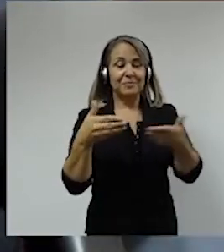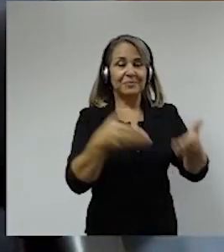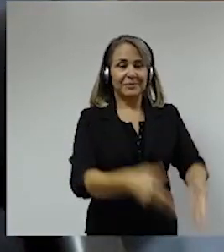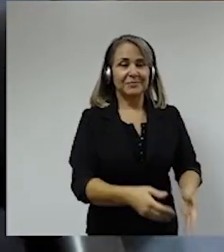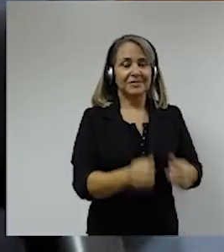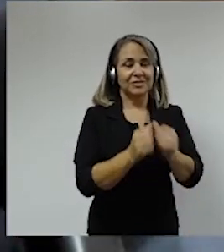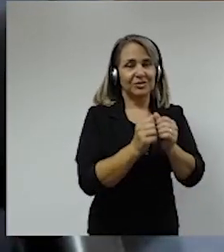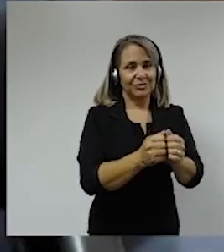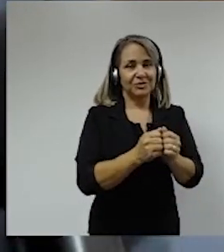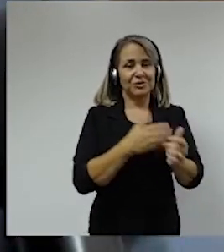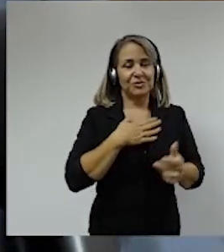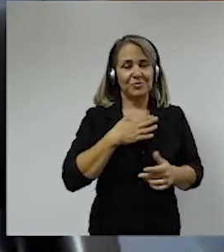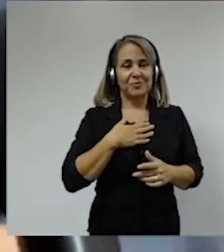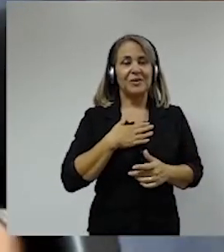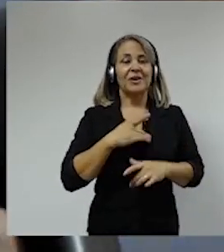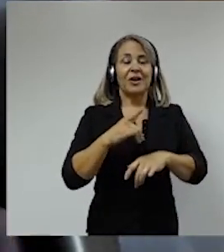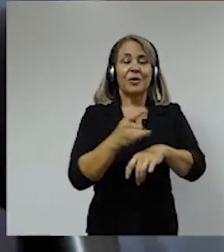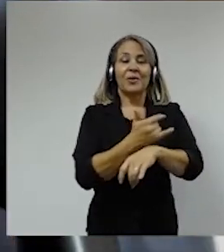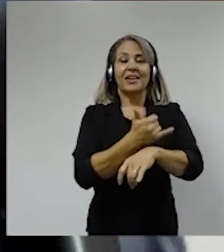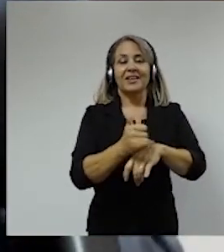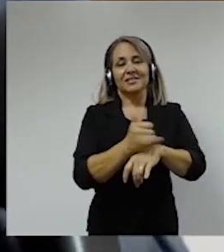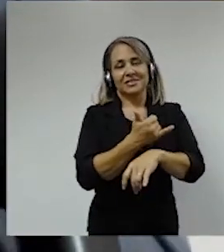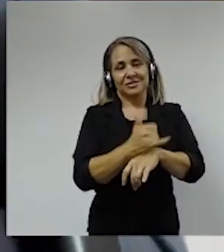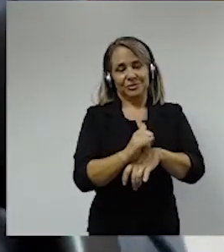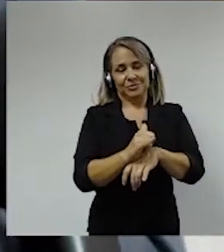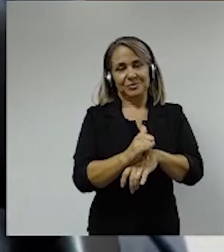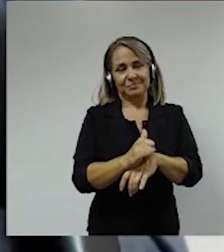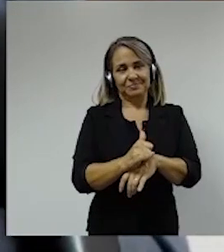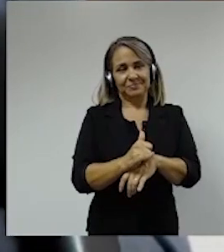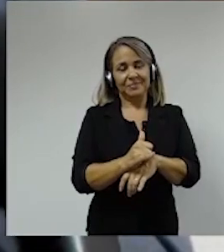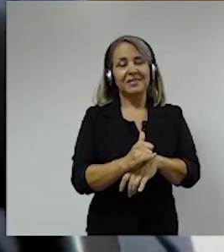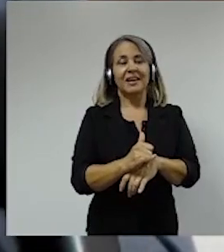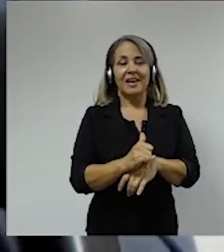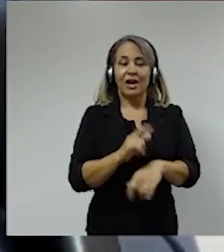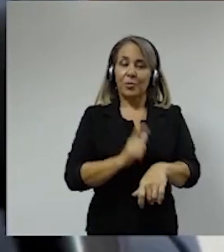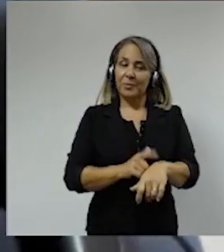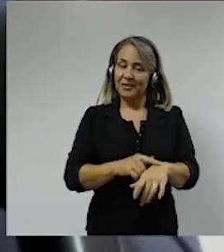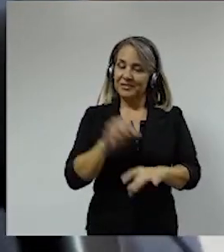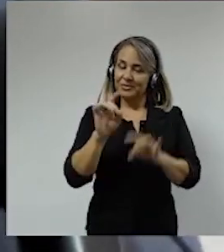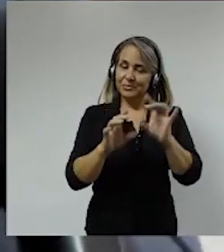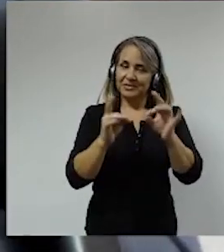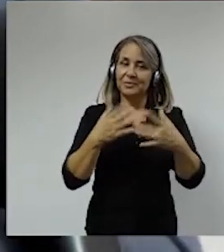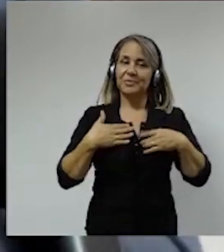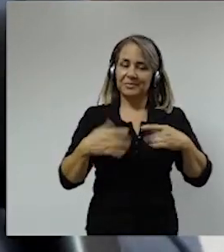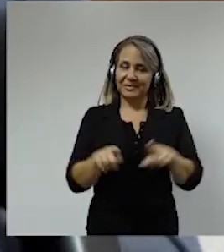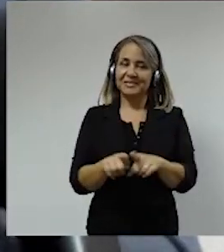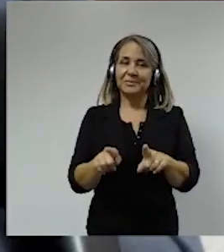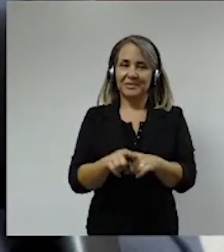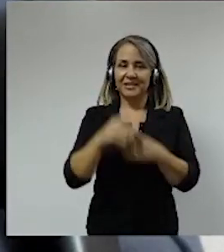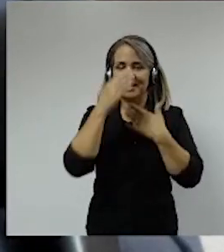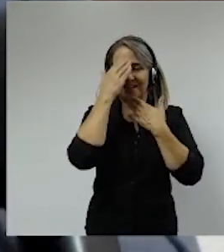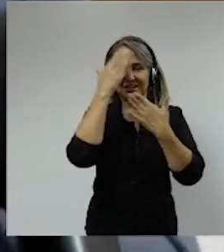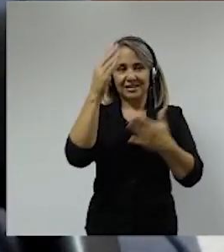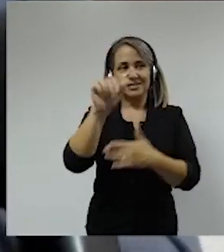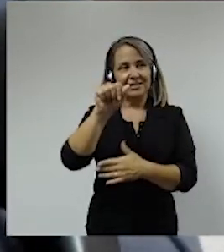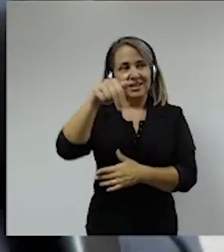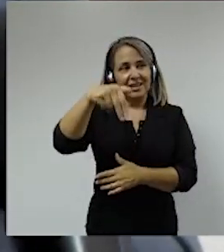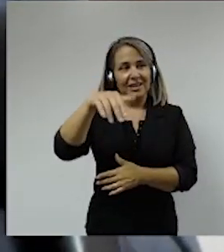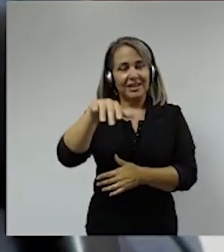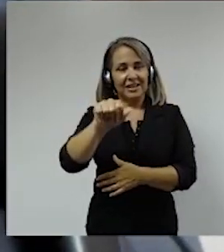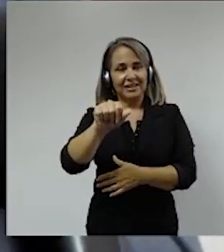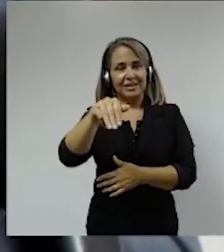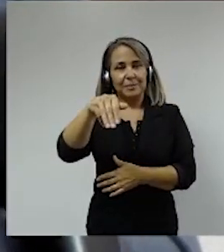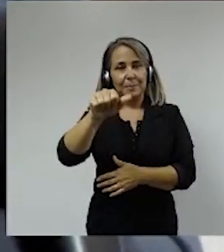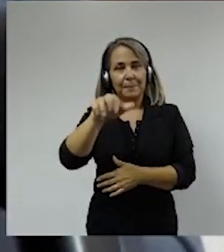de uma live lá no meu canal no YouTube. Então, é um momento especial para mim também. E agradeço também a Ana Marques,